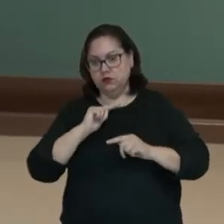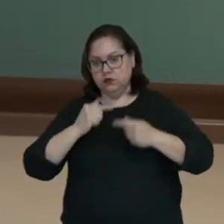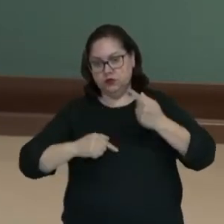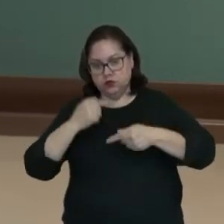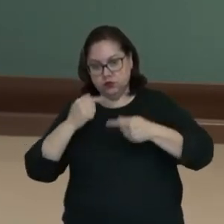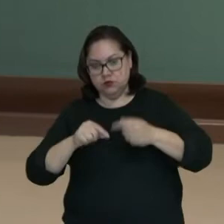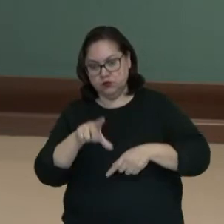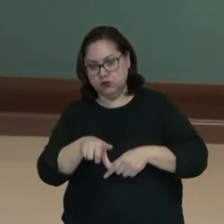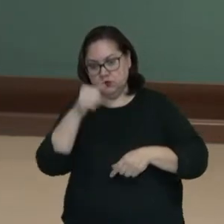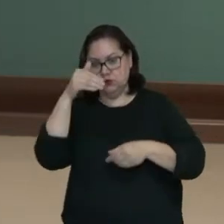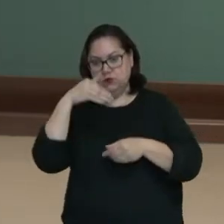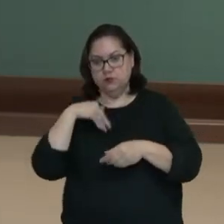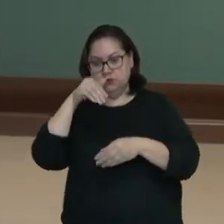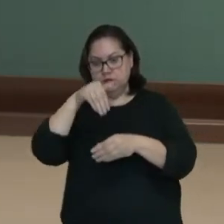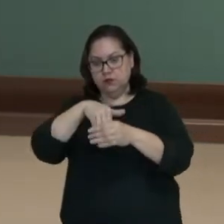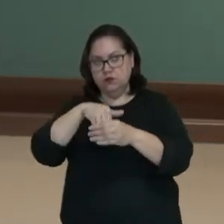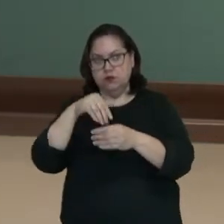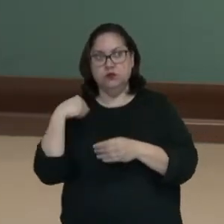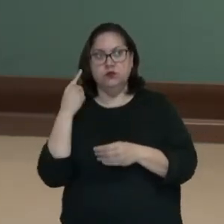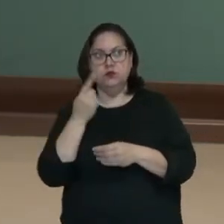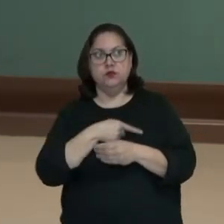são escolhidos por nós.